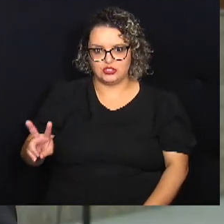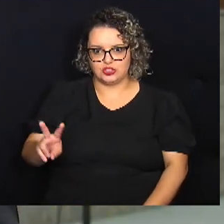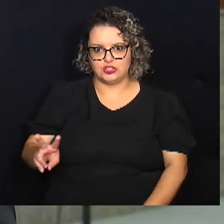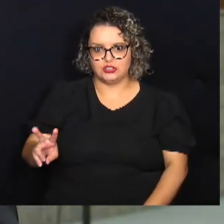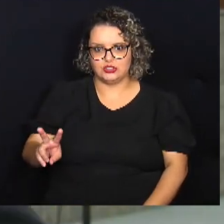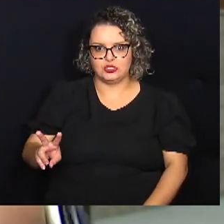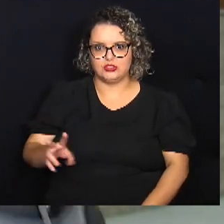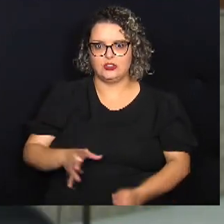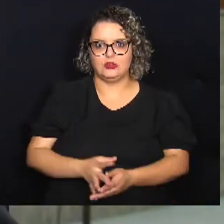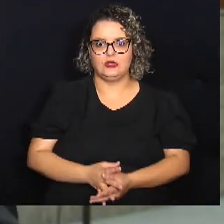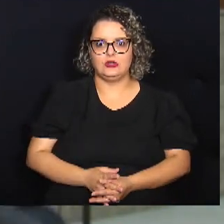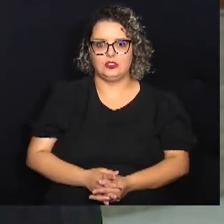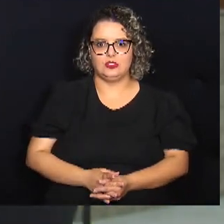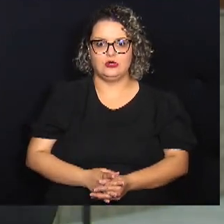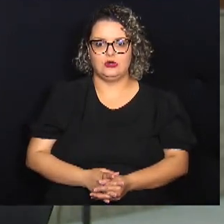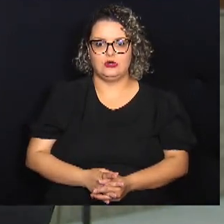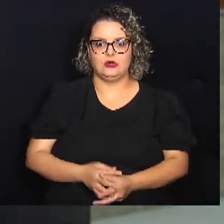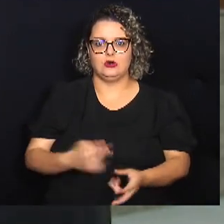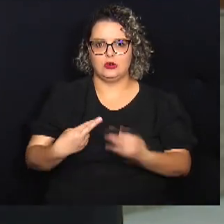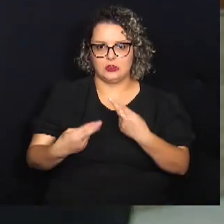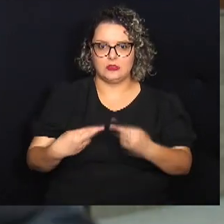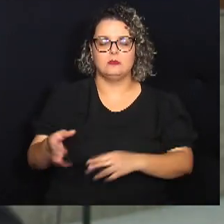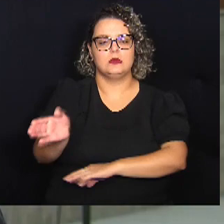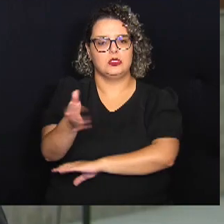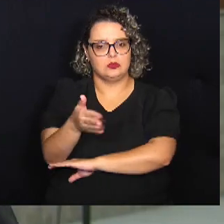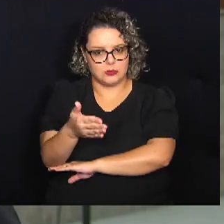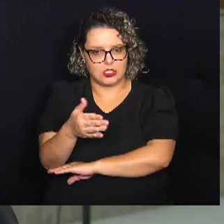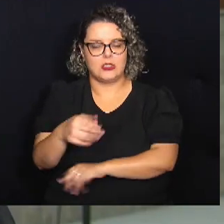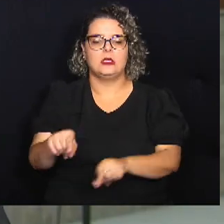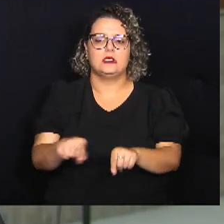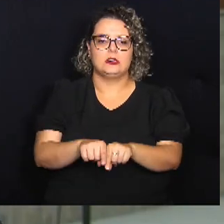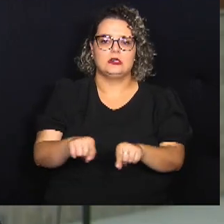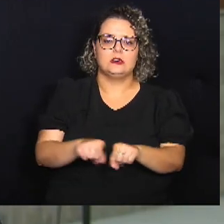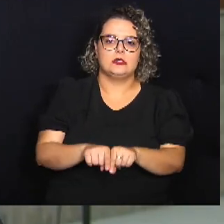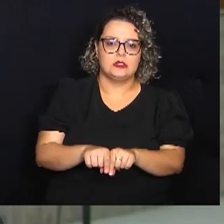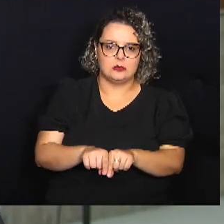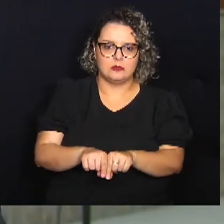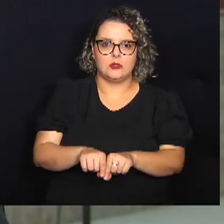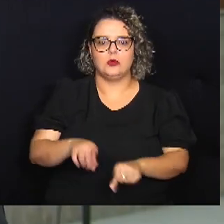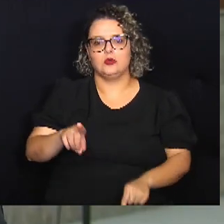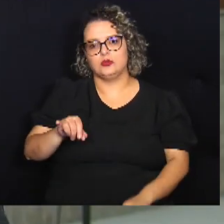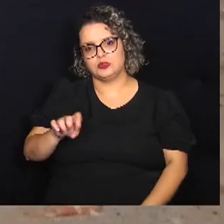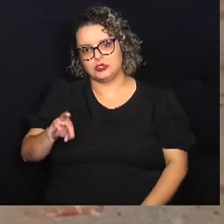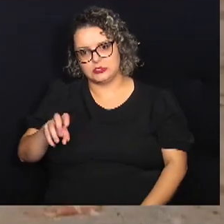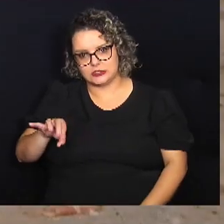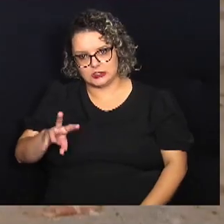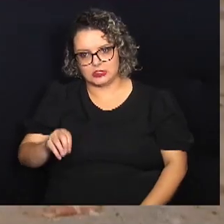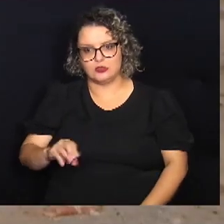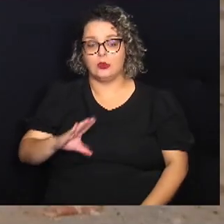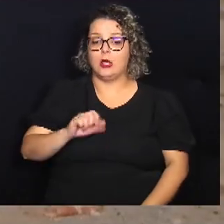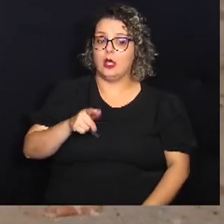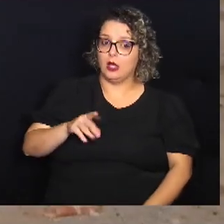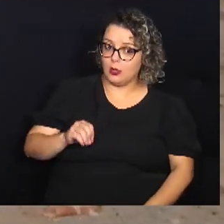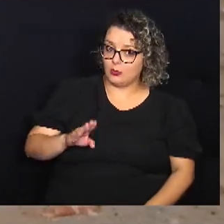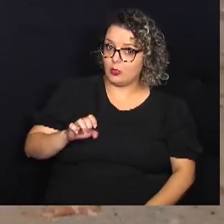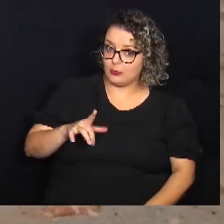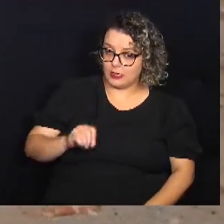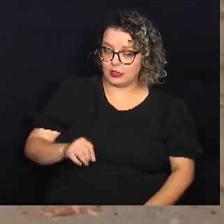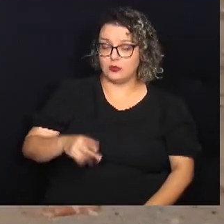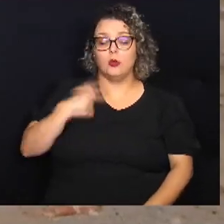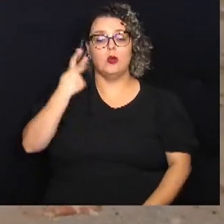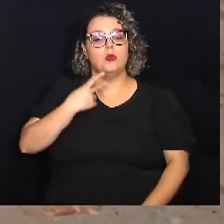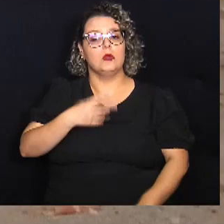a Bandeirantes, com a rodovia dos Bandeirantes, também será o distrito de Campo Belo. O vereador argumenta que,